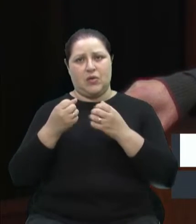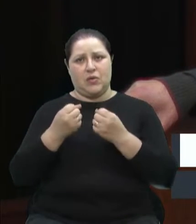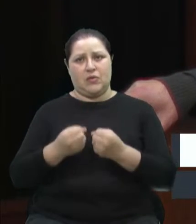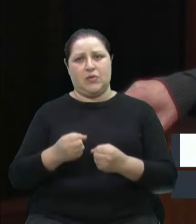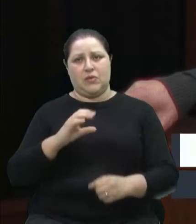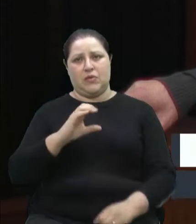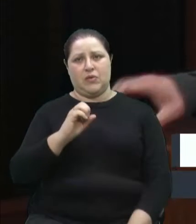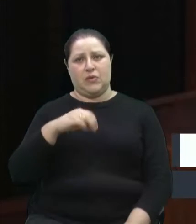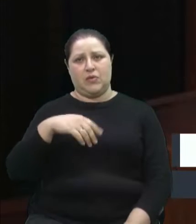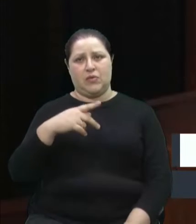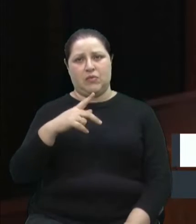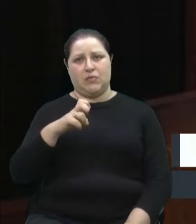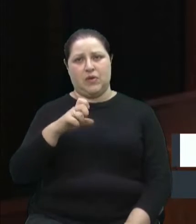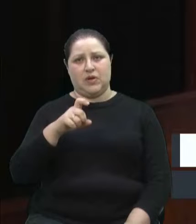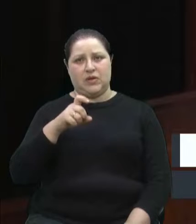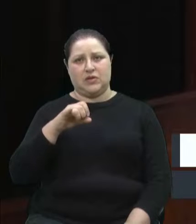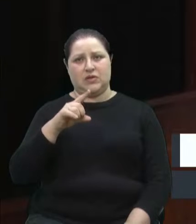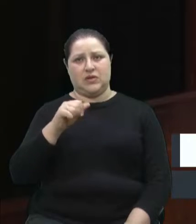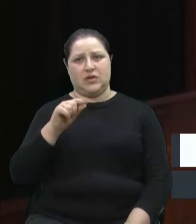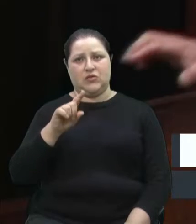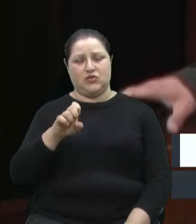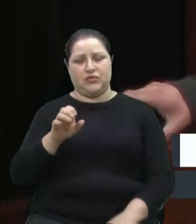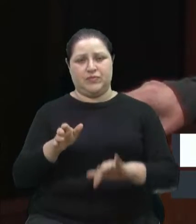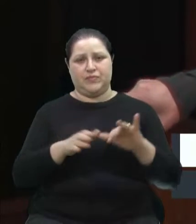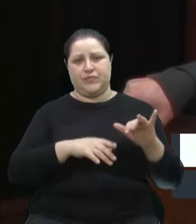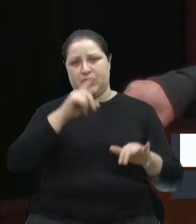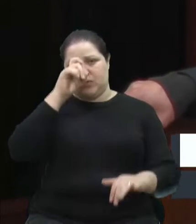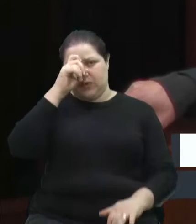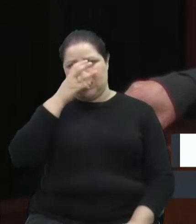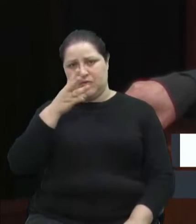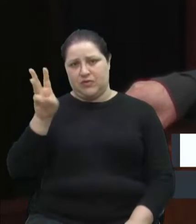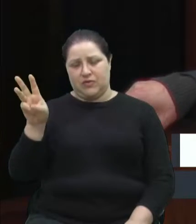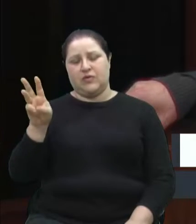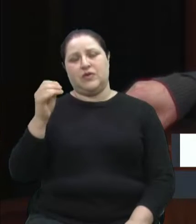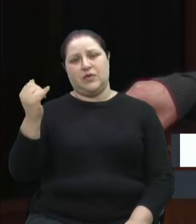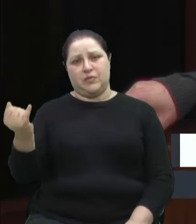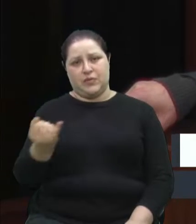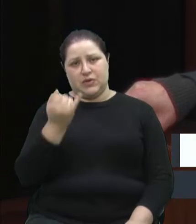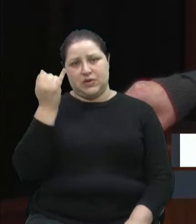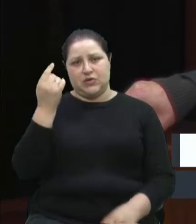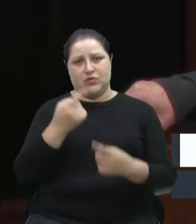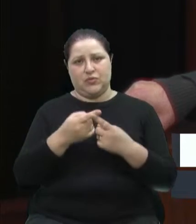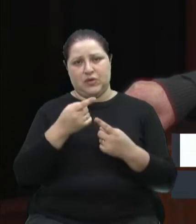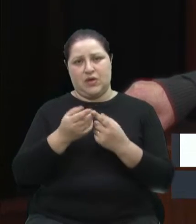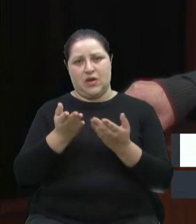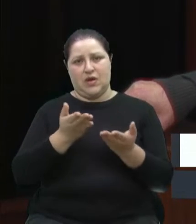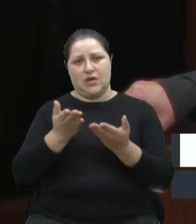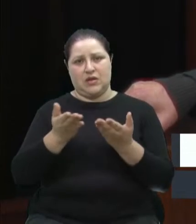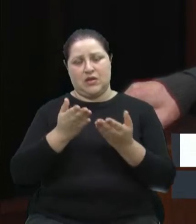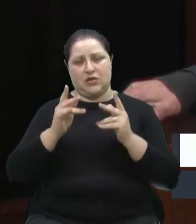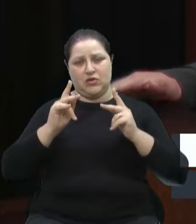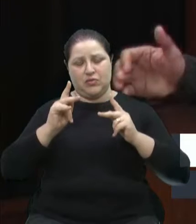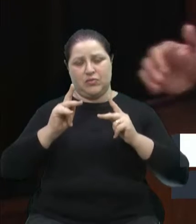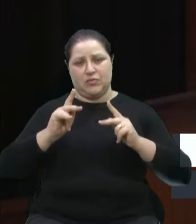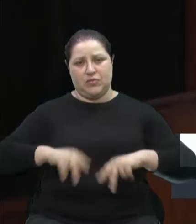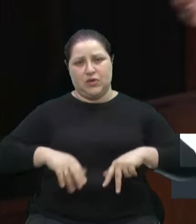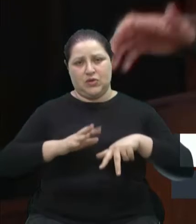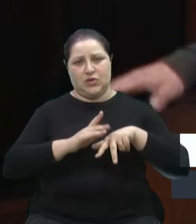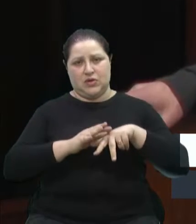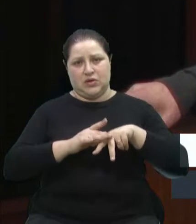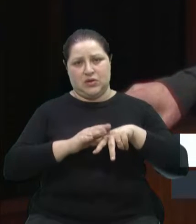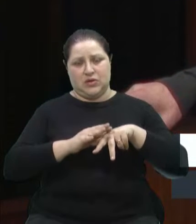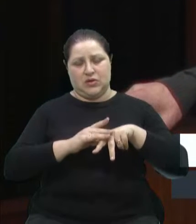da Serra Gaúcha, pois atende pacientes de 49 municípios que integram